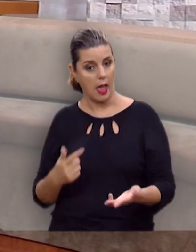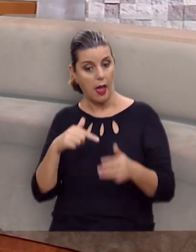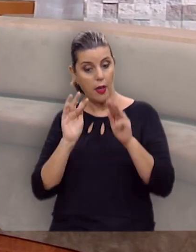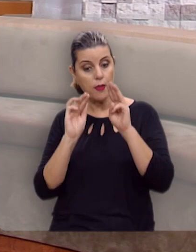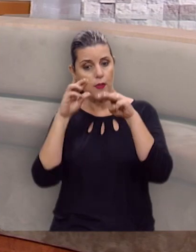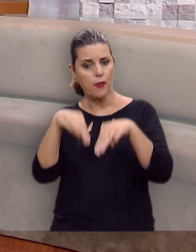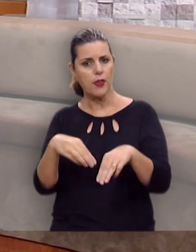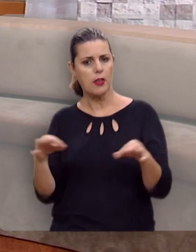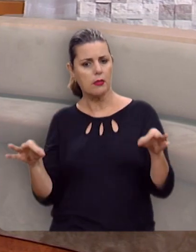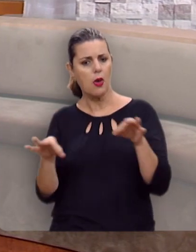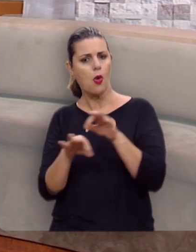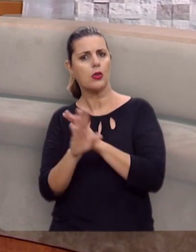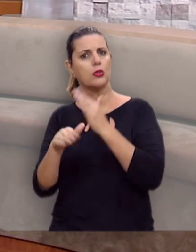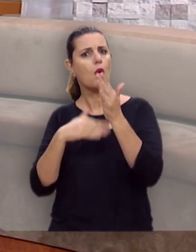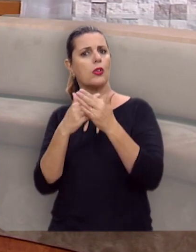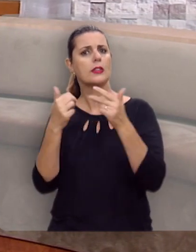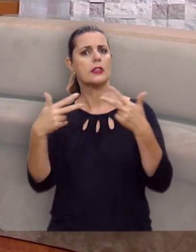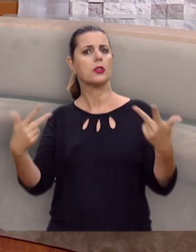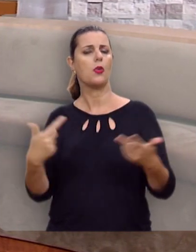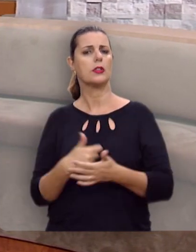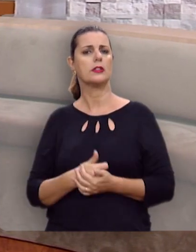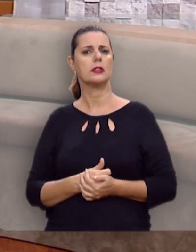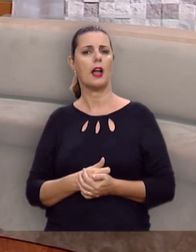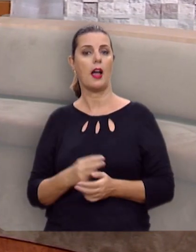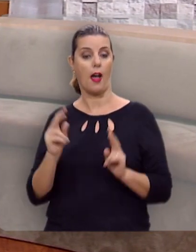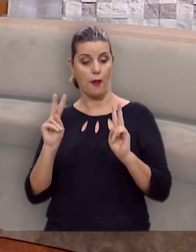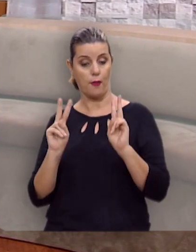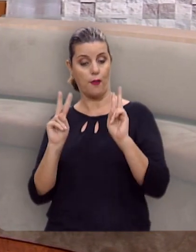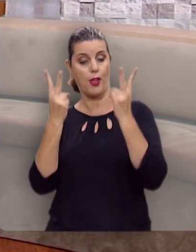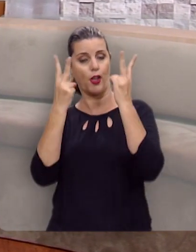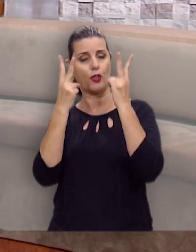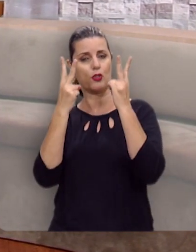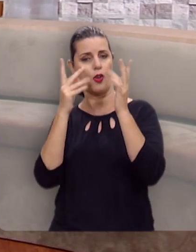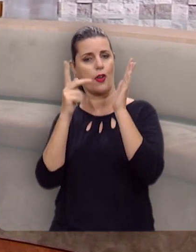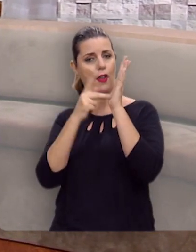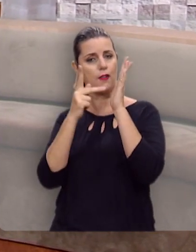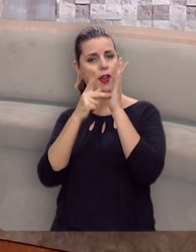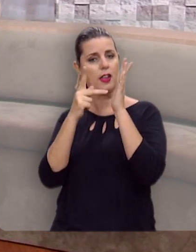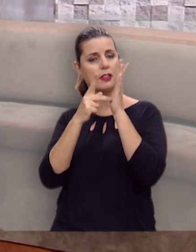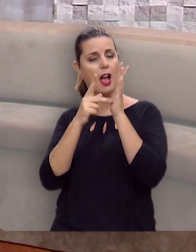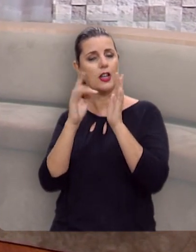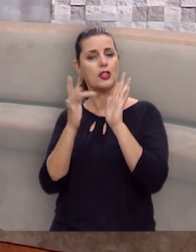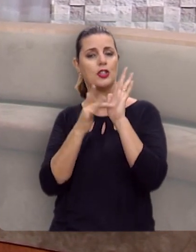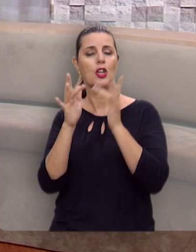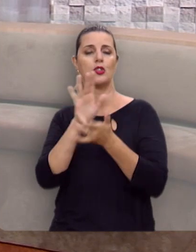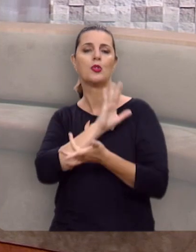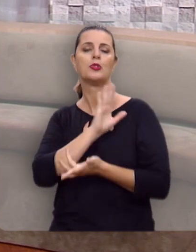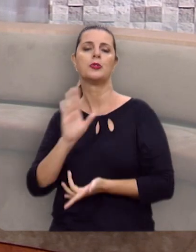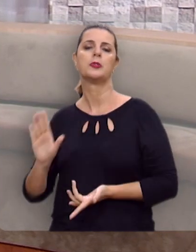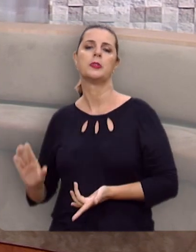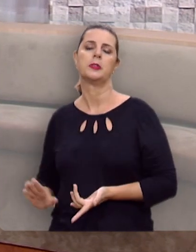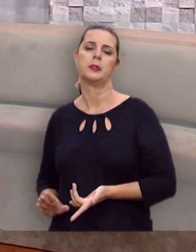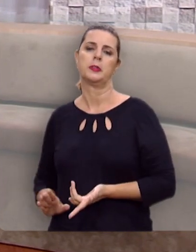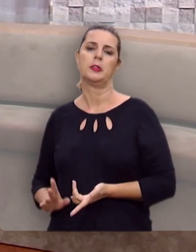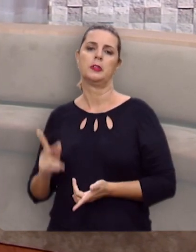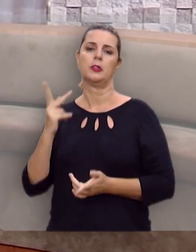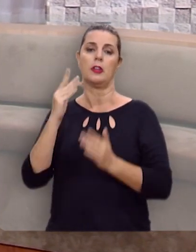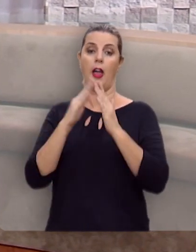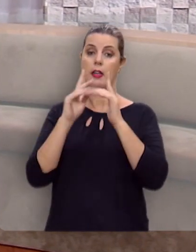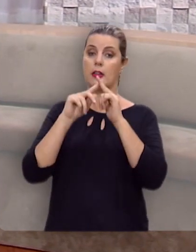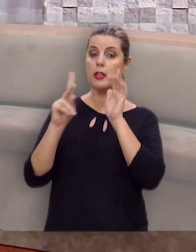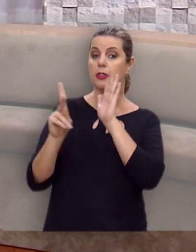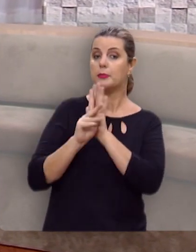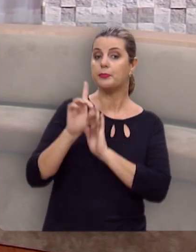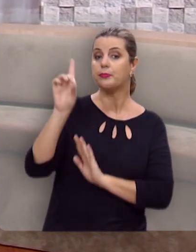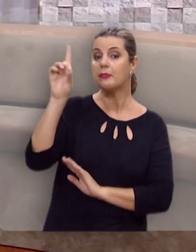este fim, a consumação de todas as coisas, é a vitória retumbante de Jesus Cristo e